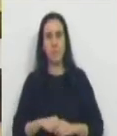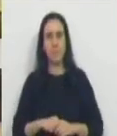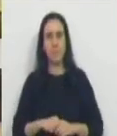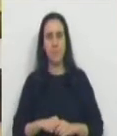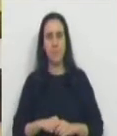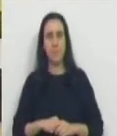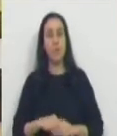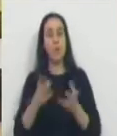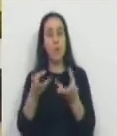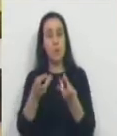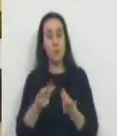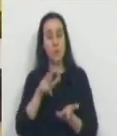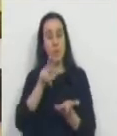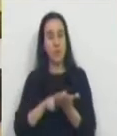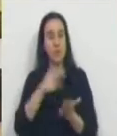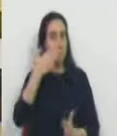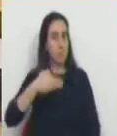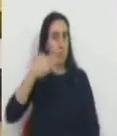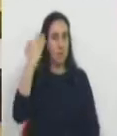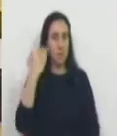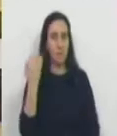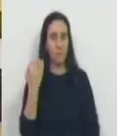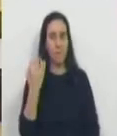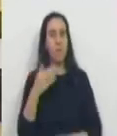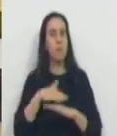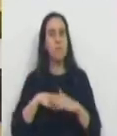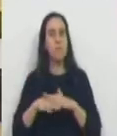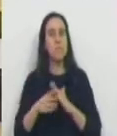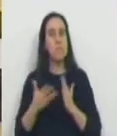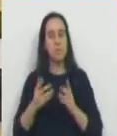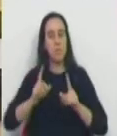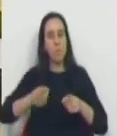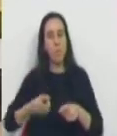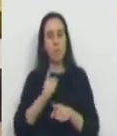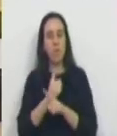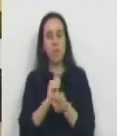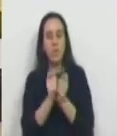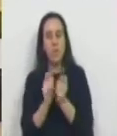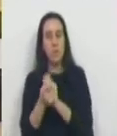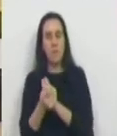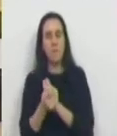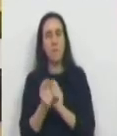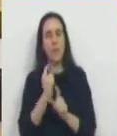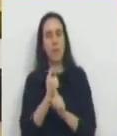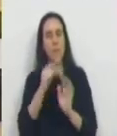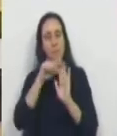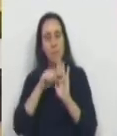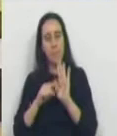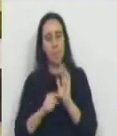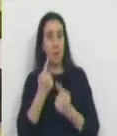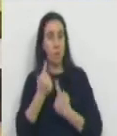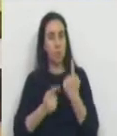com o orçamento que nós aprovamos na semana passada, começámos a fazer foi a reversão de algumas destas medidas